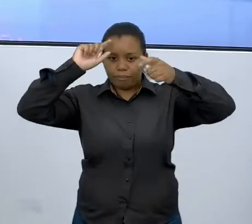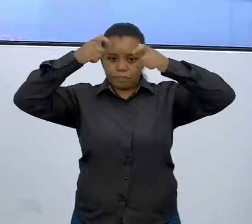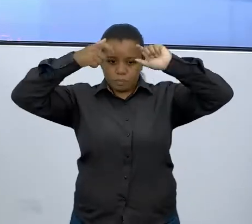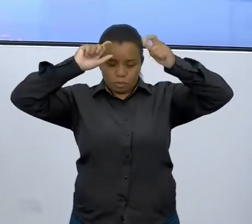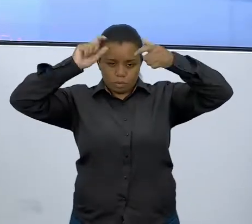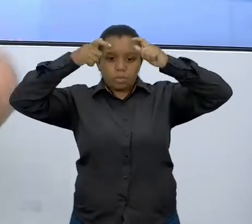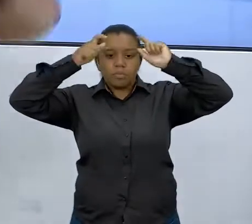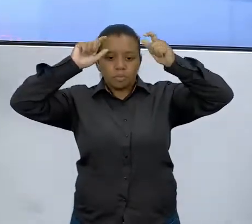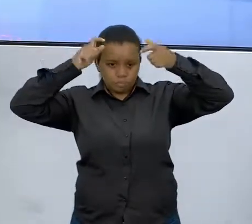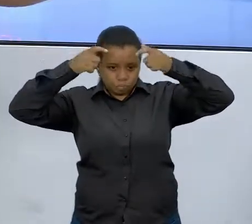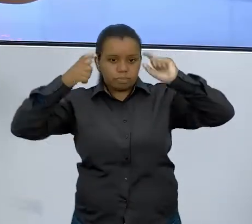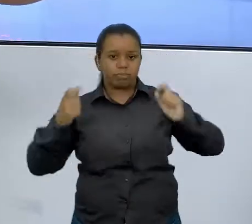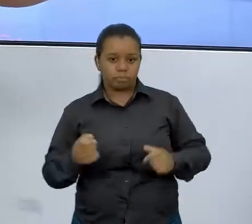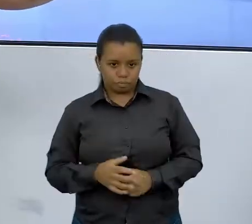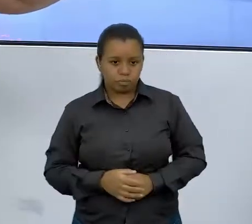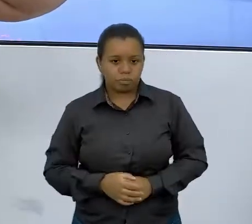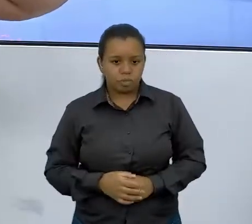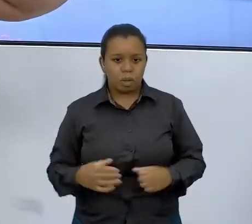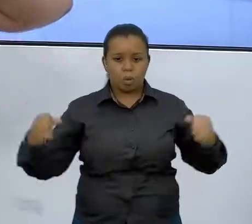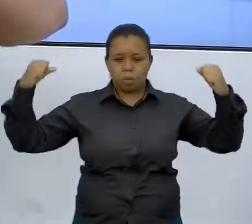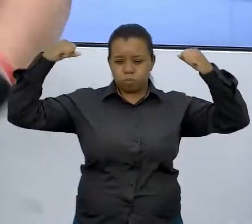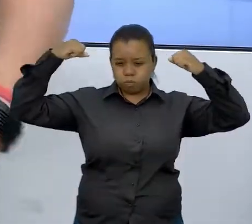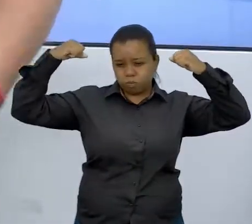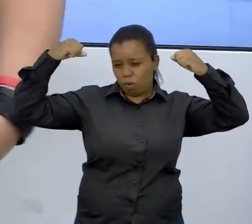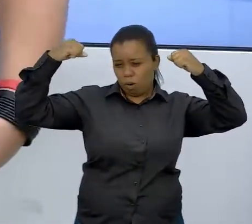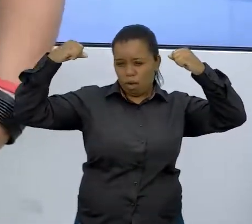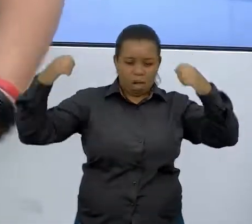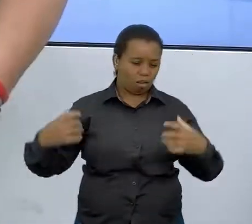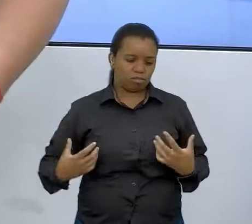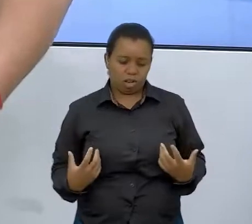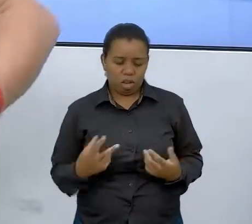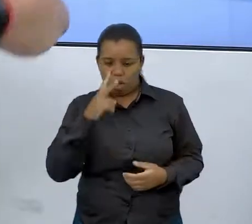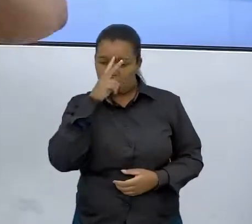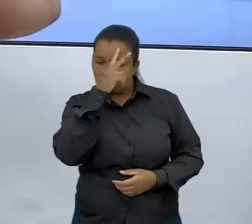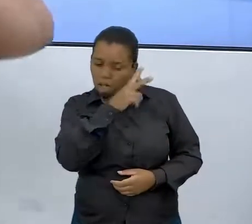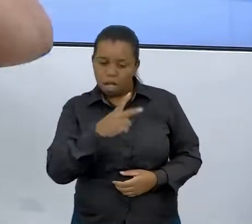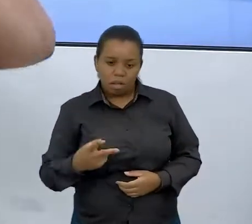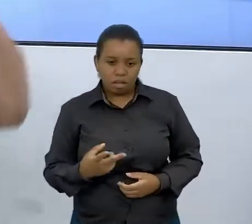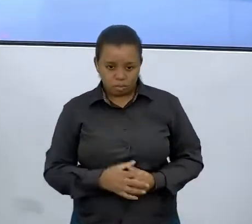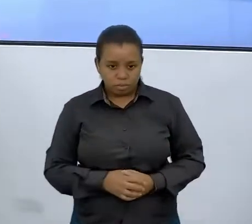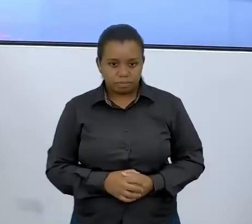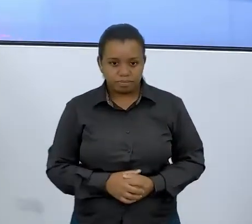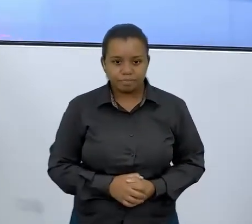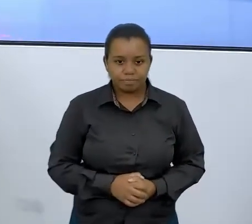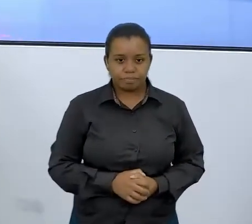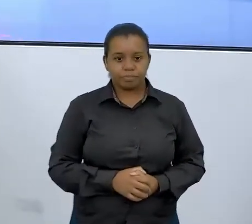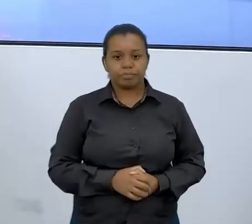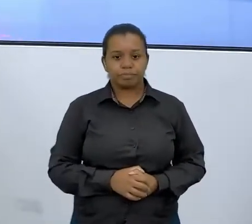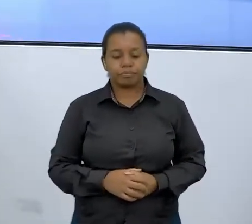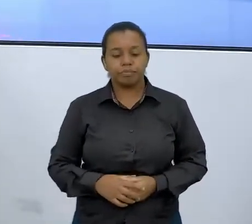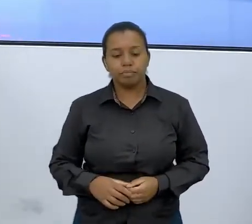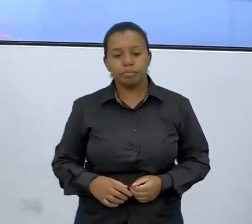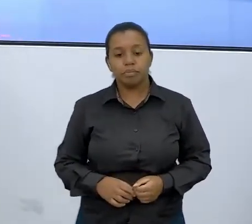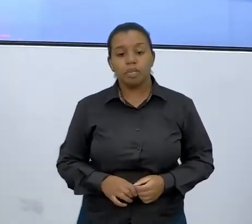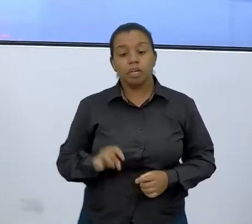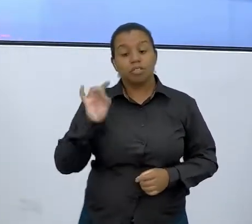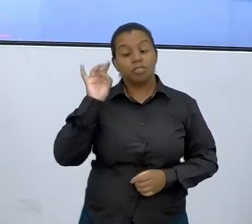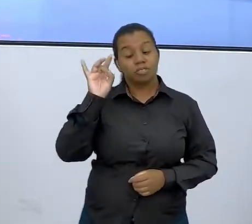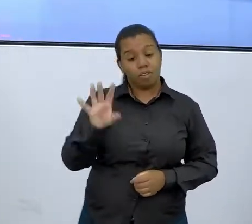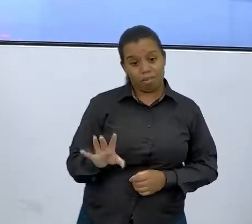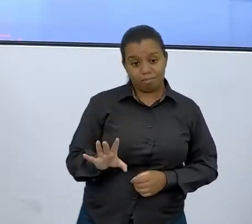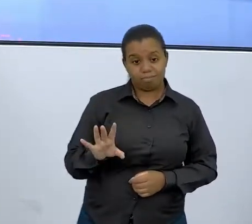é a questão de que eu quero ser bodybuilder, monstrão, musculoso e gigantesco. Só